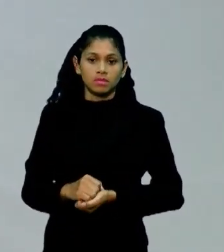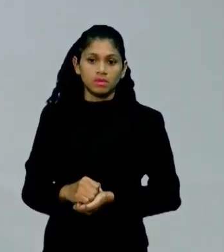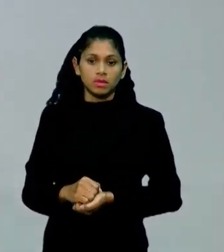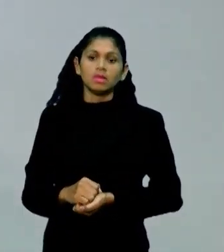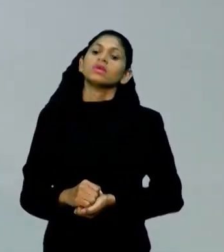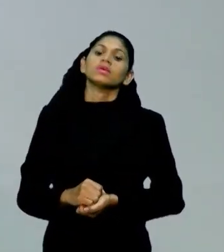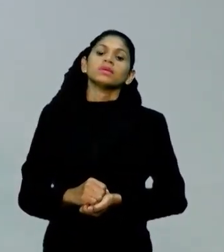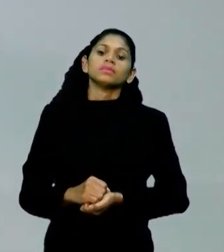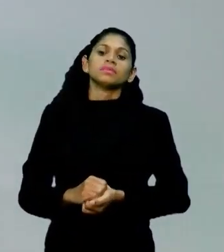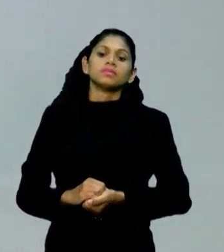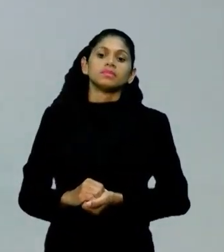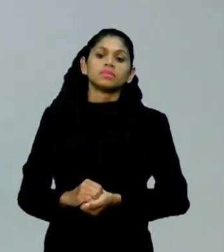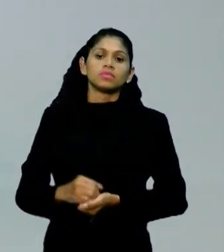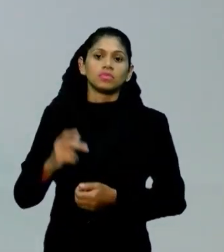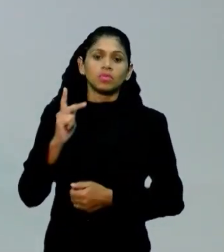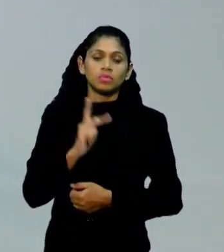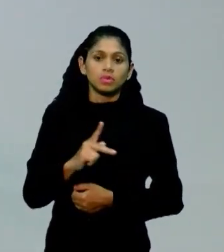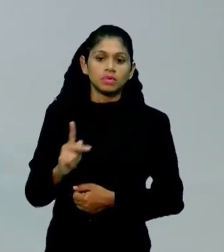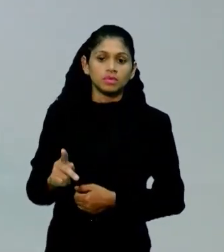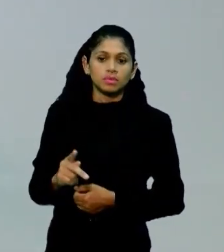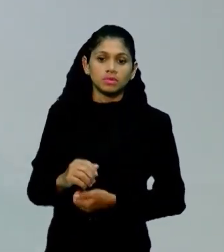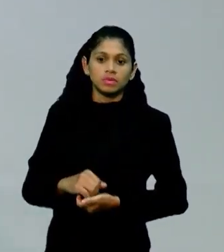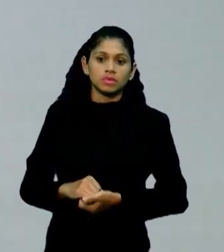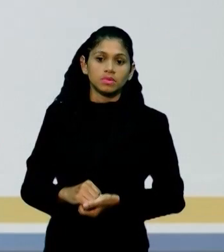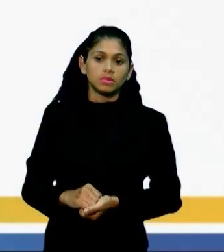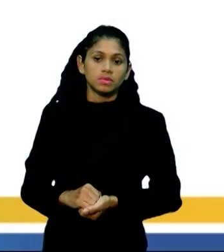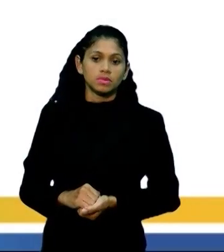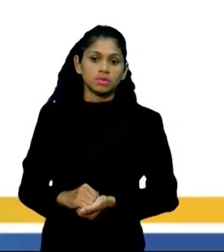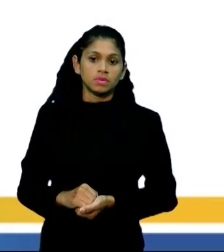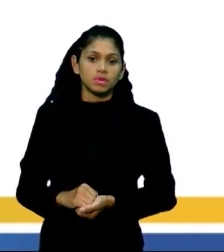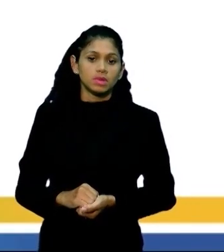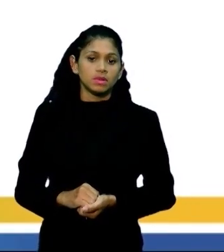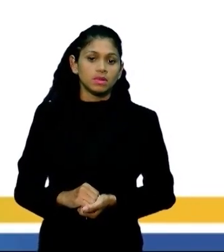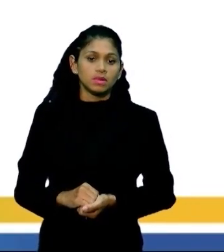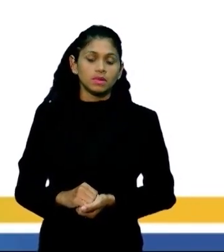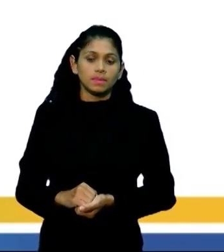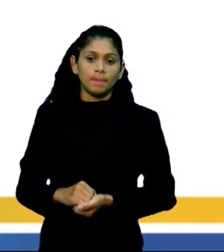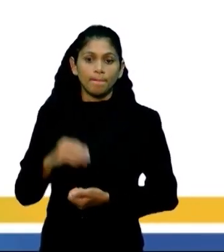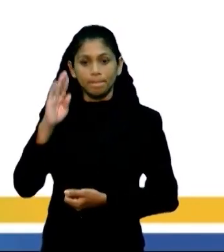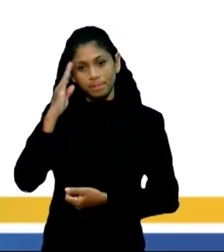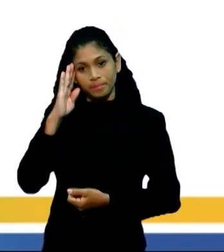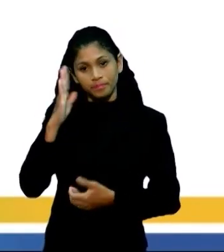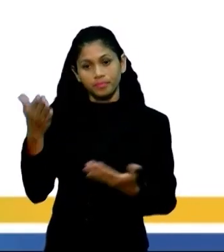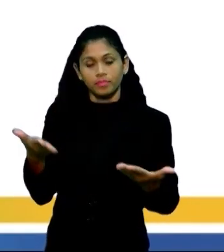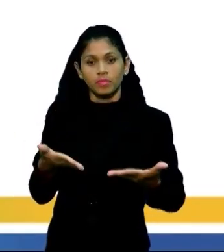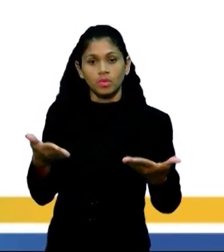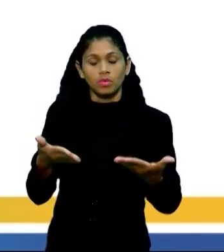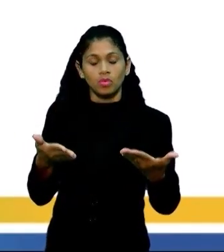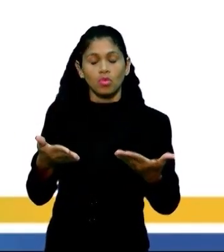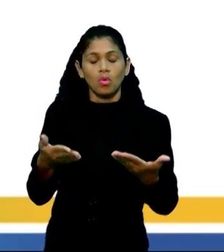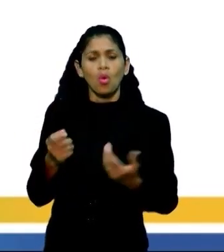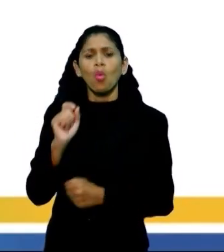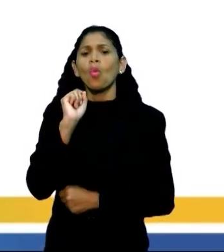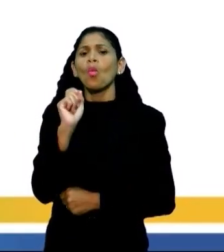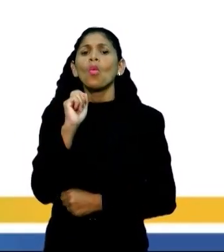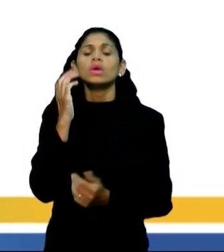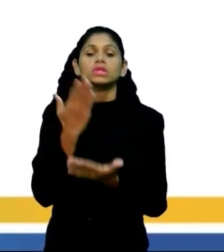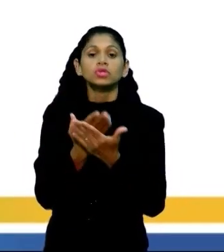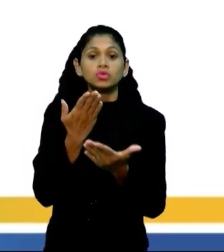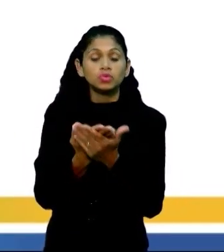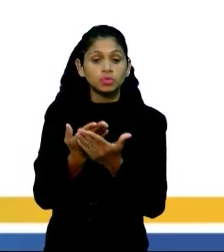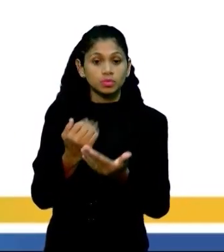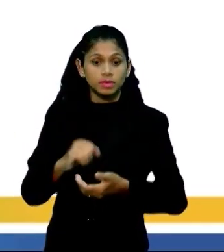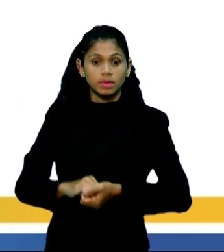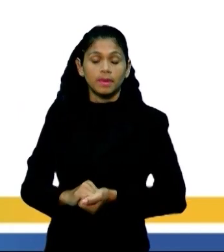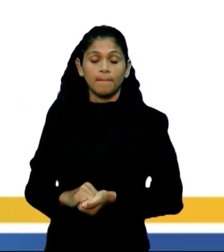sei de onde é porque é daquele professor topzeira então foca na tela que a gente vai entender agora o que estudar de fato ó primeiramente nós temos